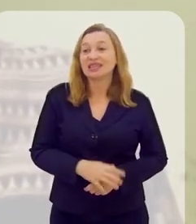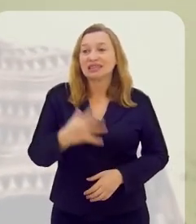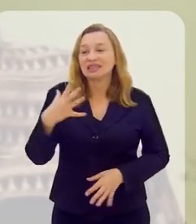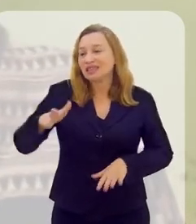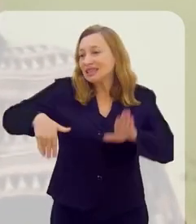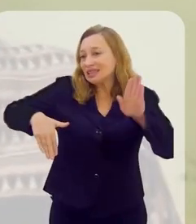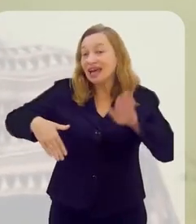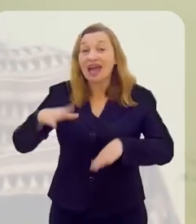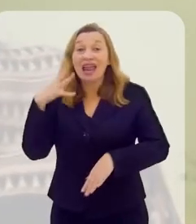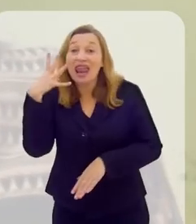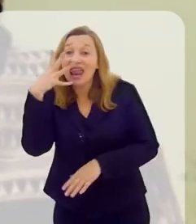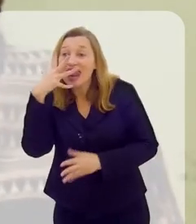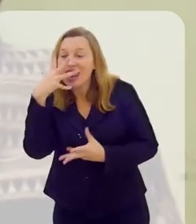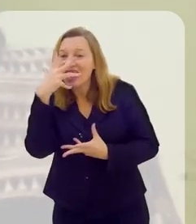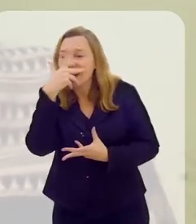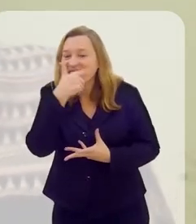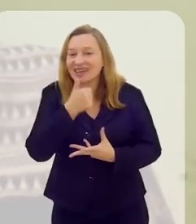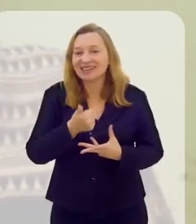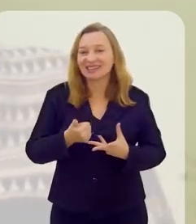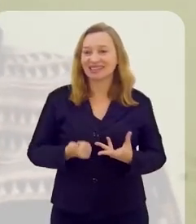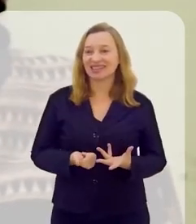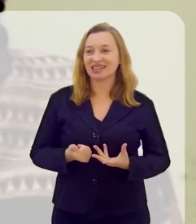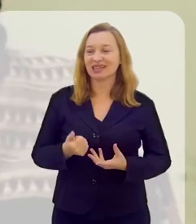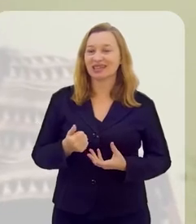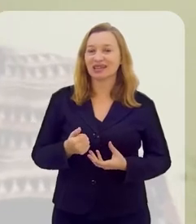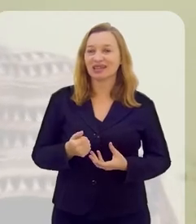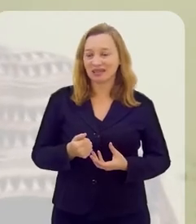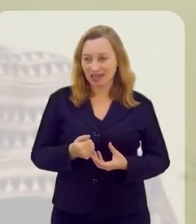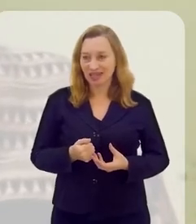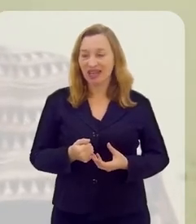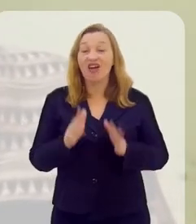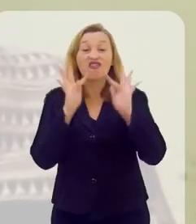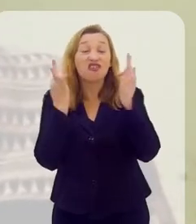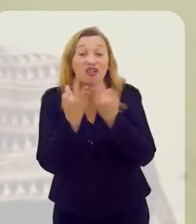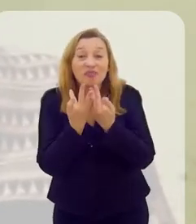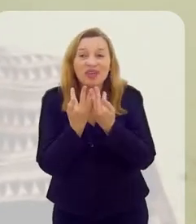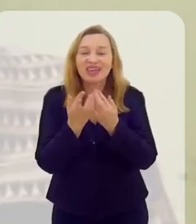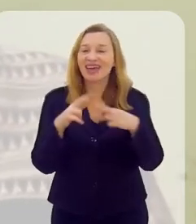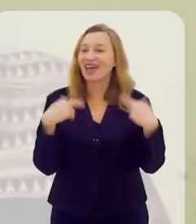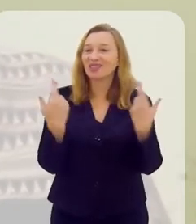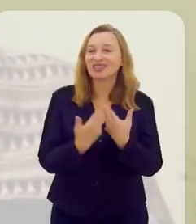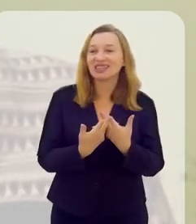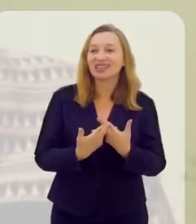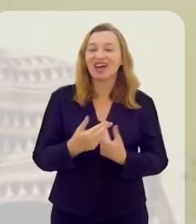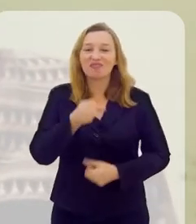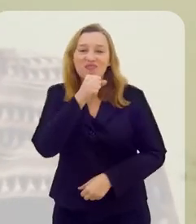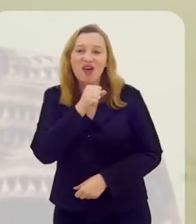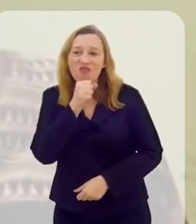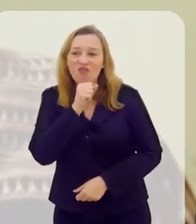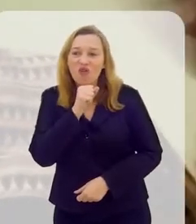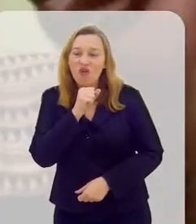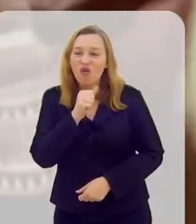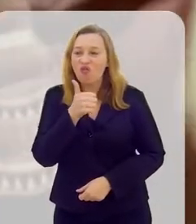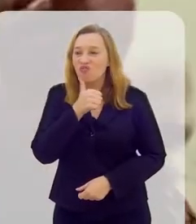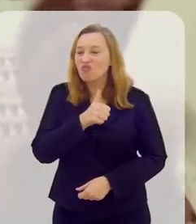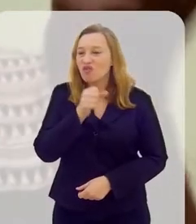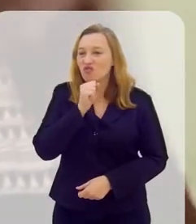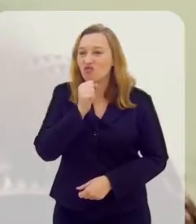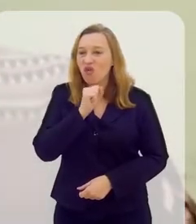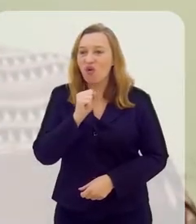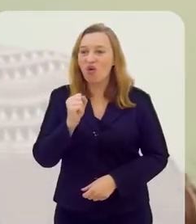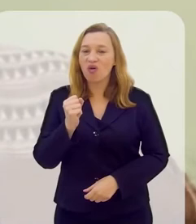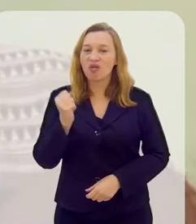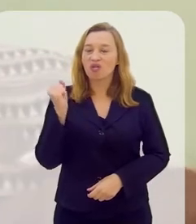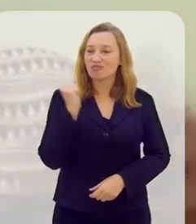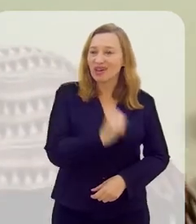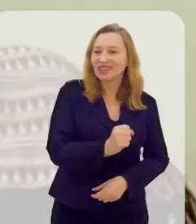tínhamos as praias limpas ainda da Baía de Guanabara, as famílias reunidas no quintal, a minha avó. Ela matava a